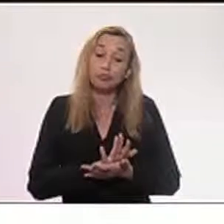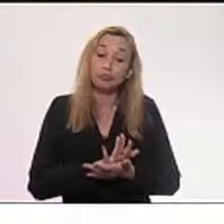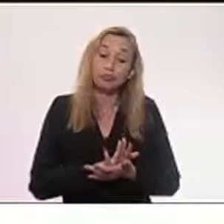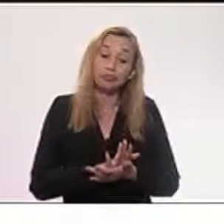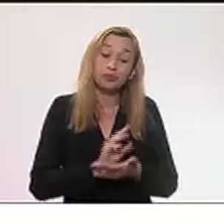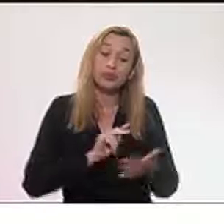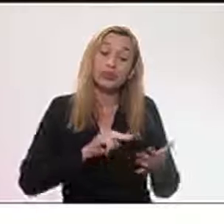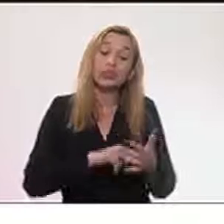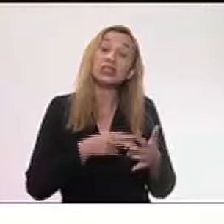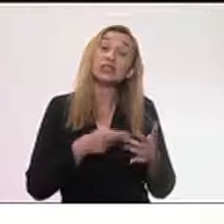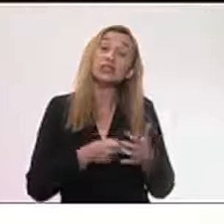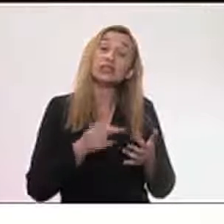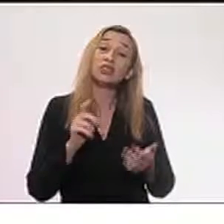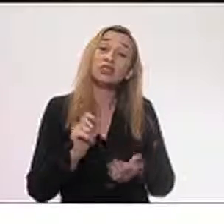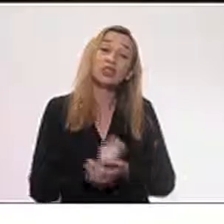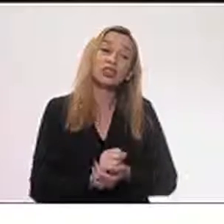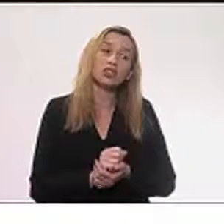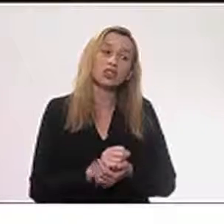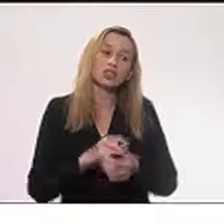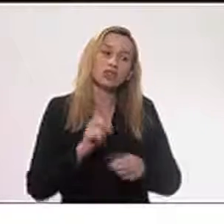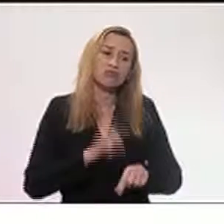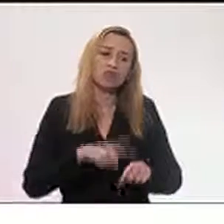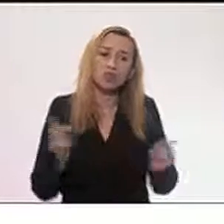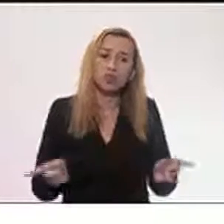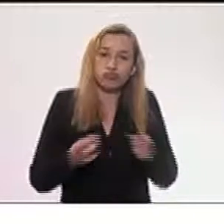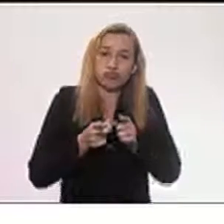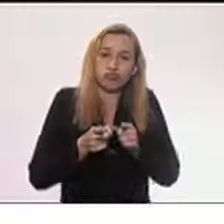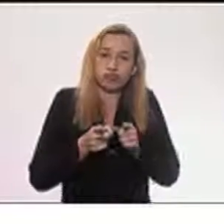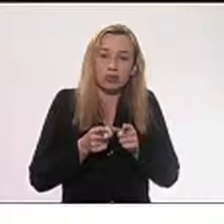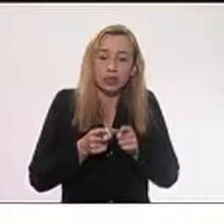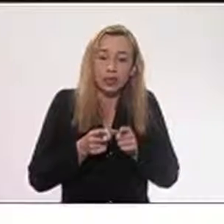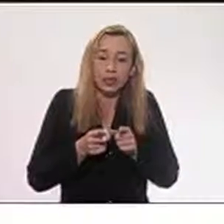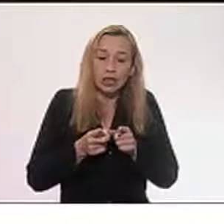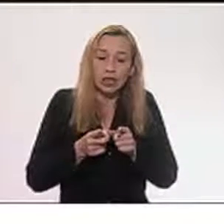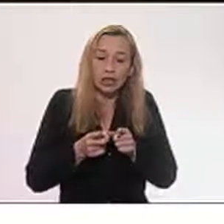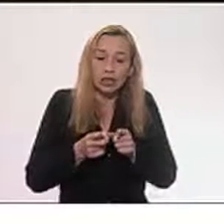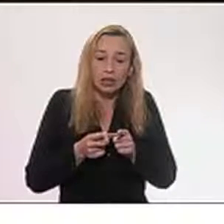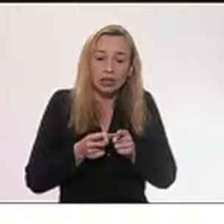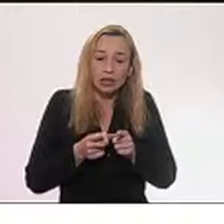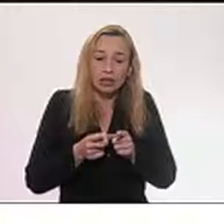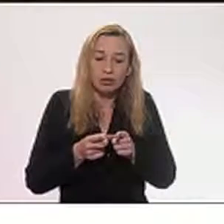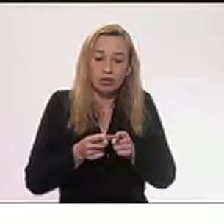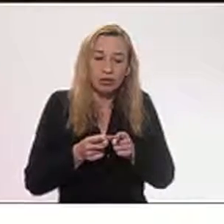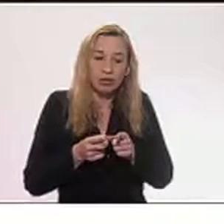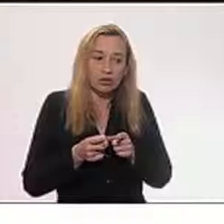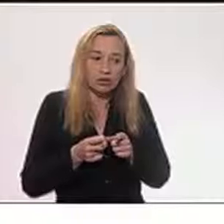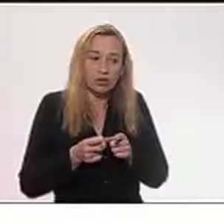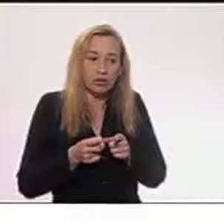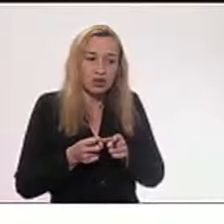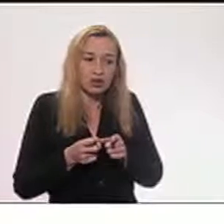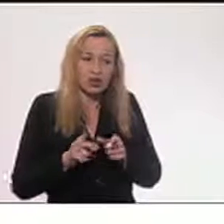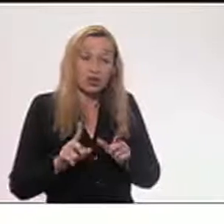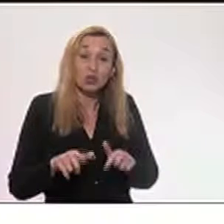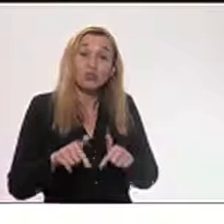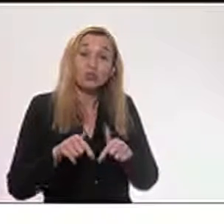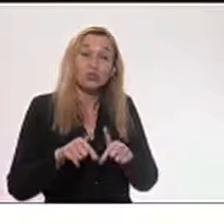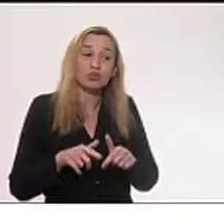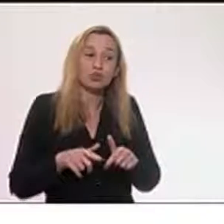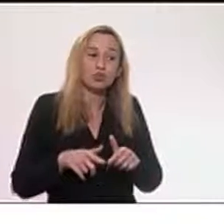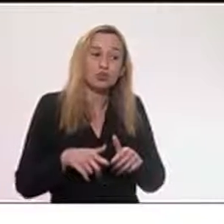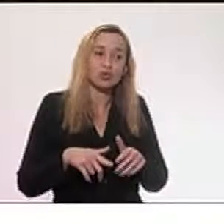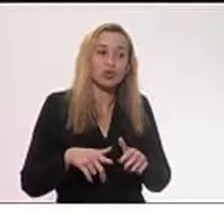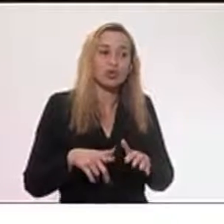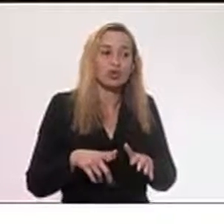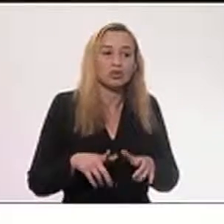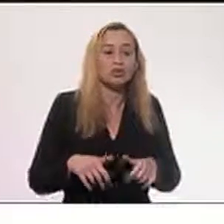isso significa, em curto espaço de tempo, a inviabilização do funcionamento nos